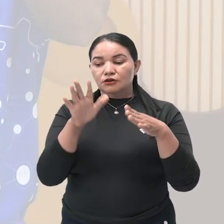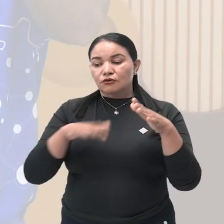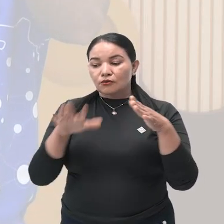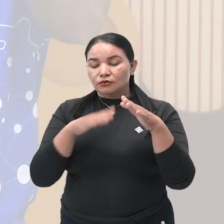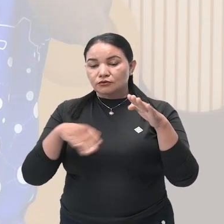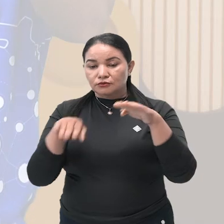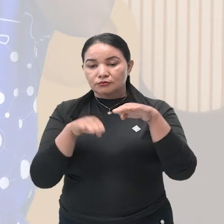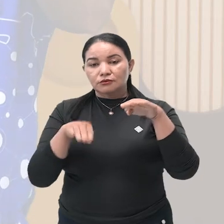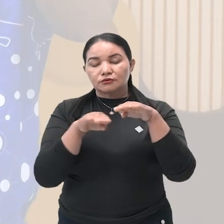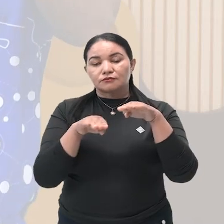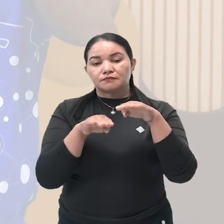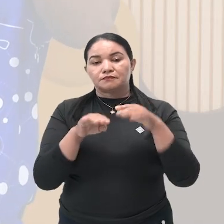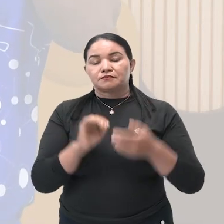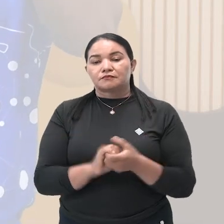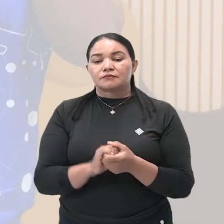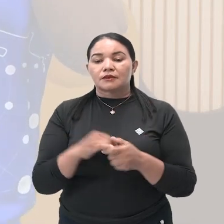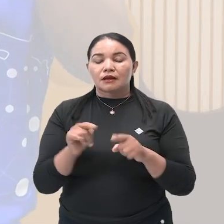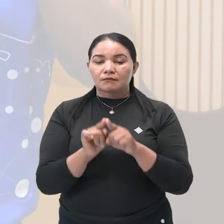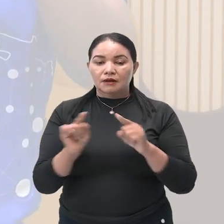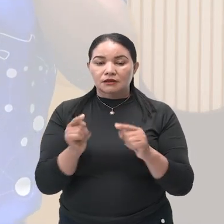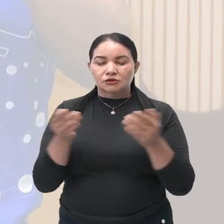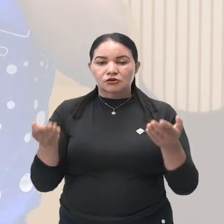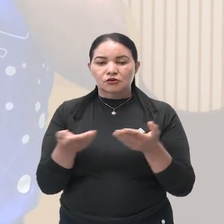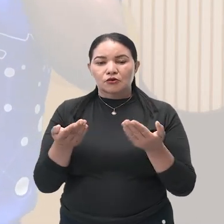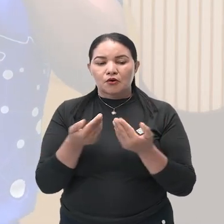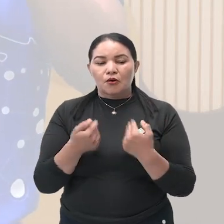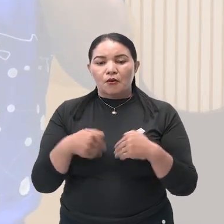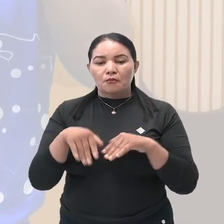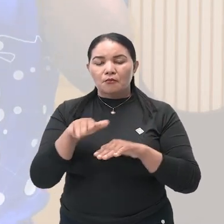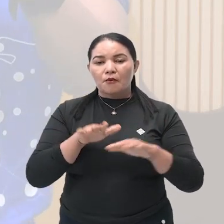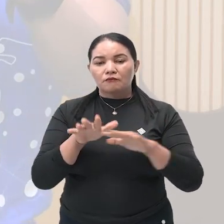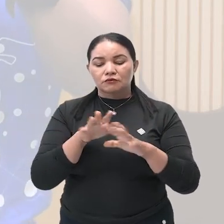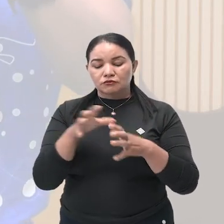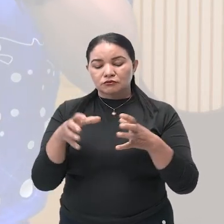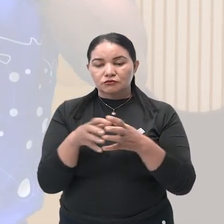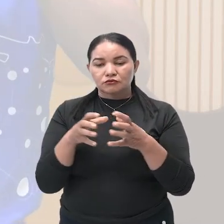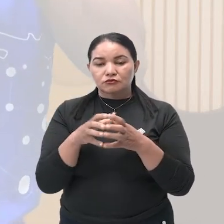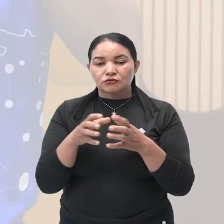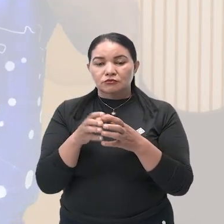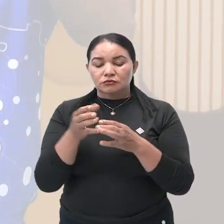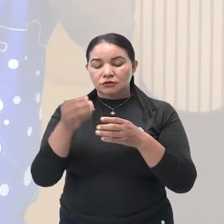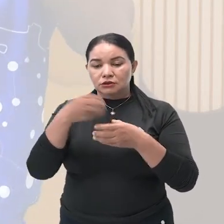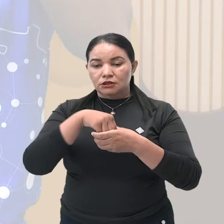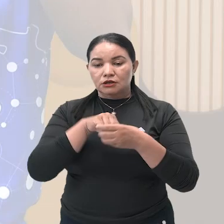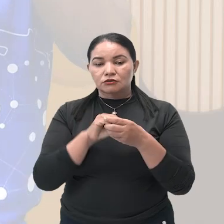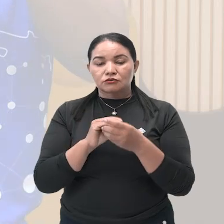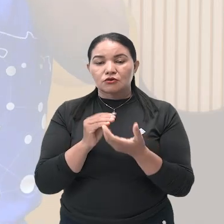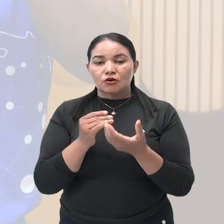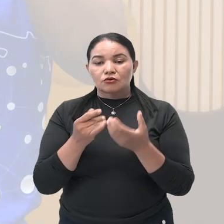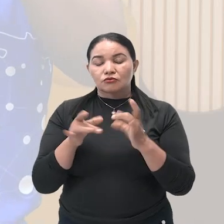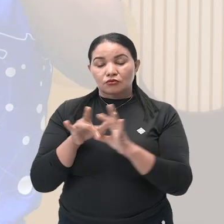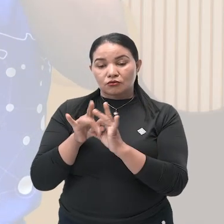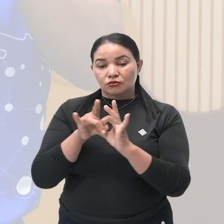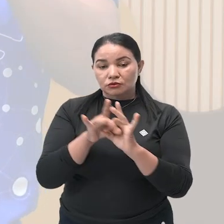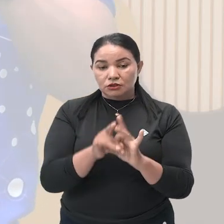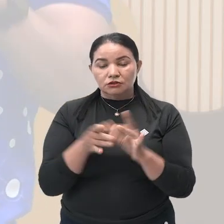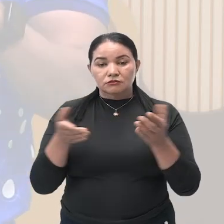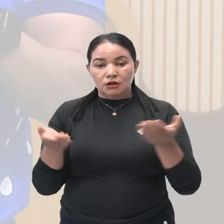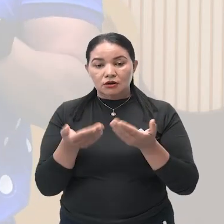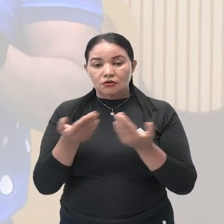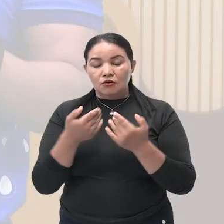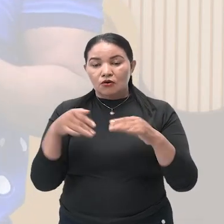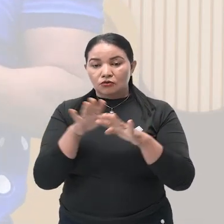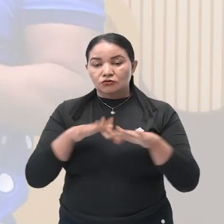parte do movimento aqui. Nesse momento de movimento social, dentro desse contexto mais contemporâneo, as relações são mais de igualdade, esse é um